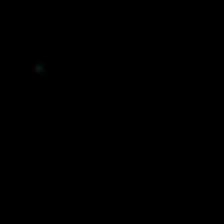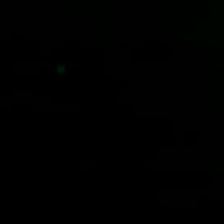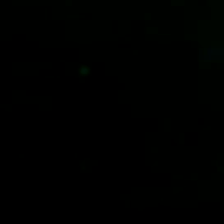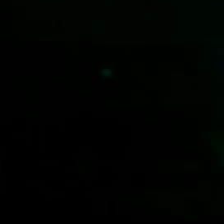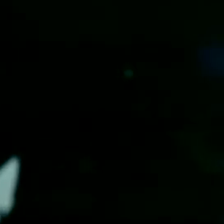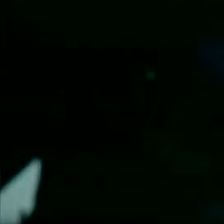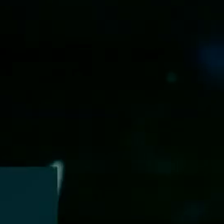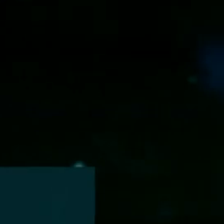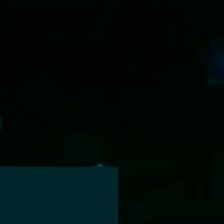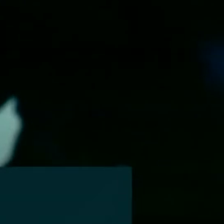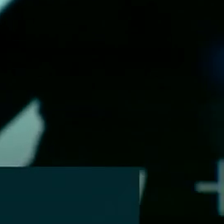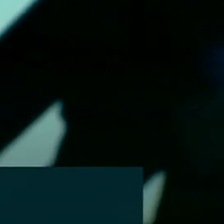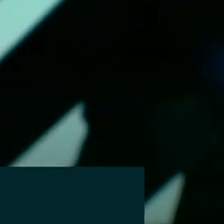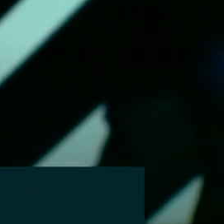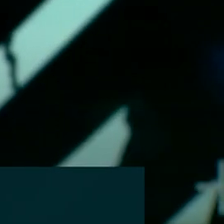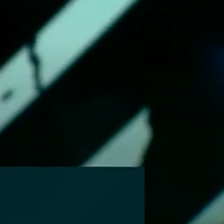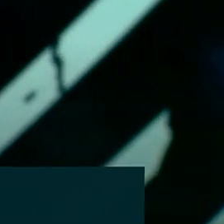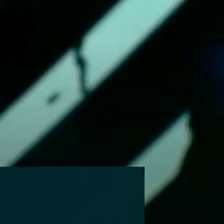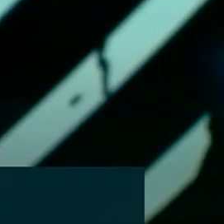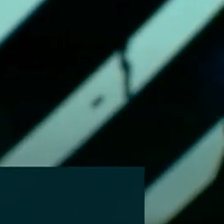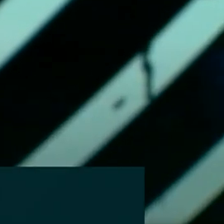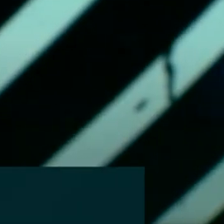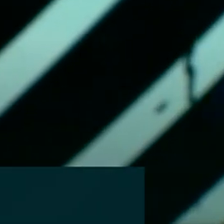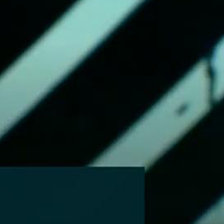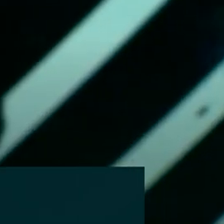continuar acompanhando a entrevista do ministro no facebook da voz do brasil